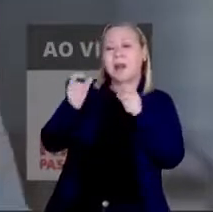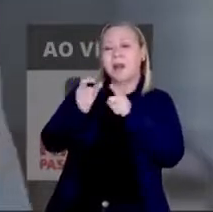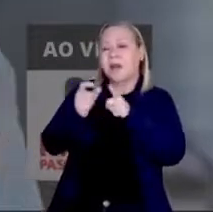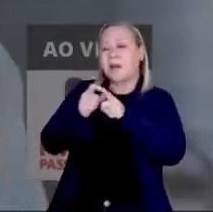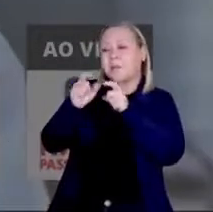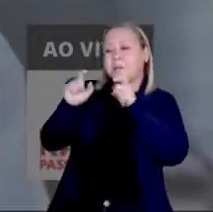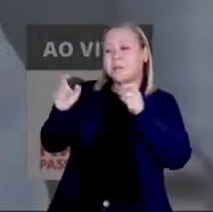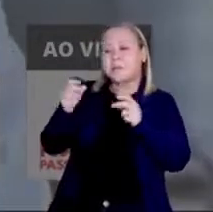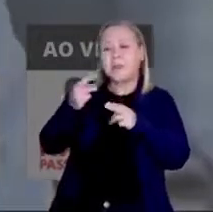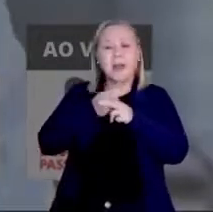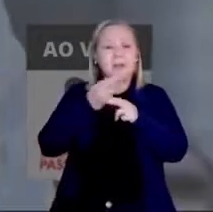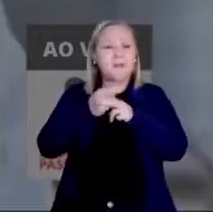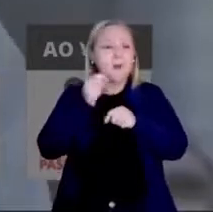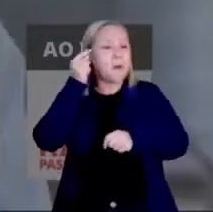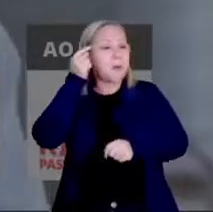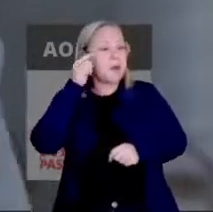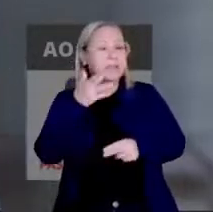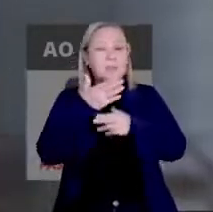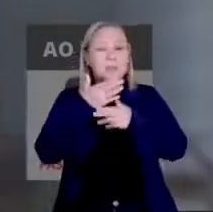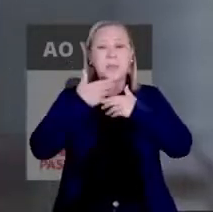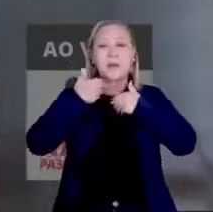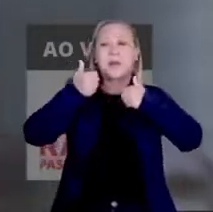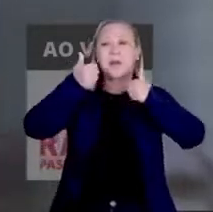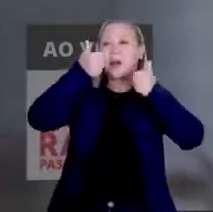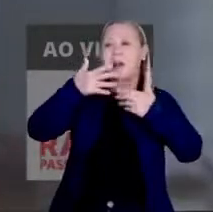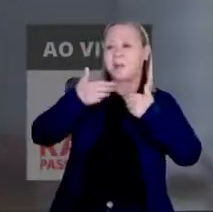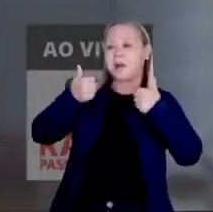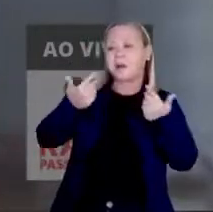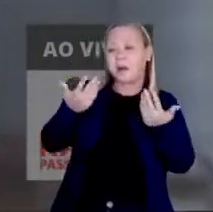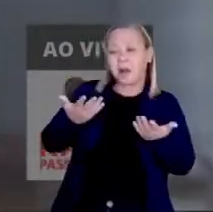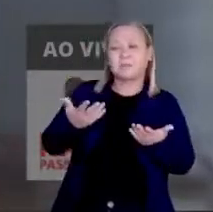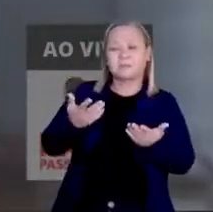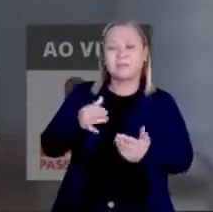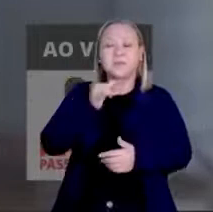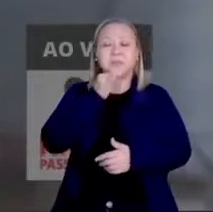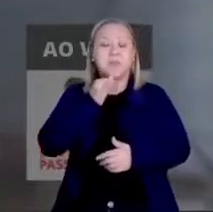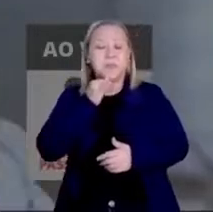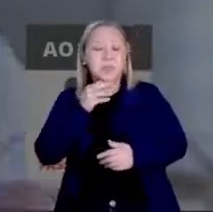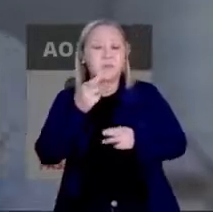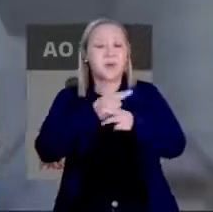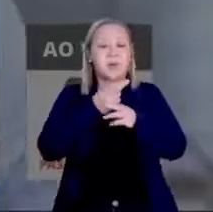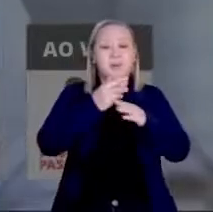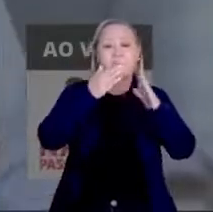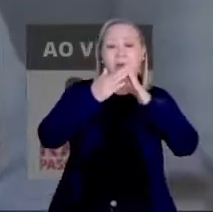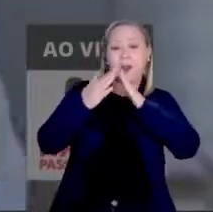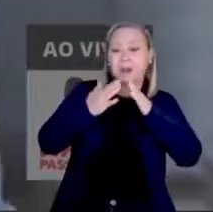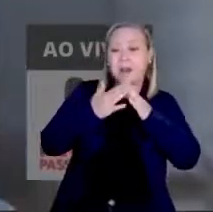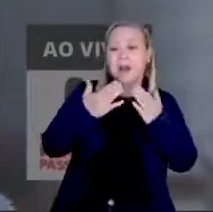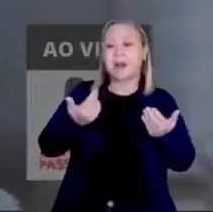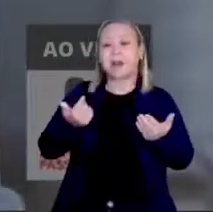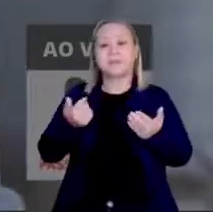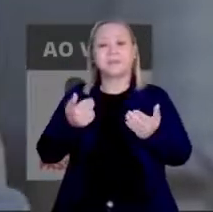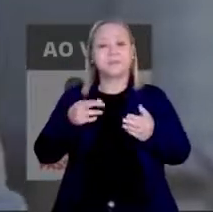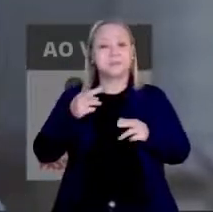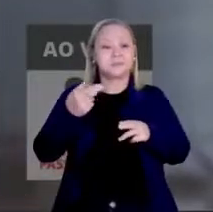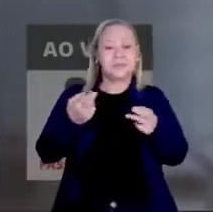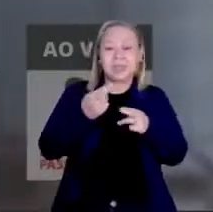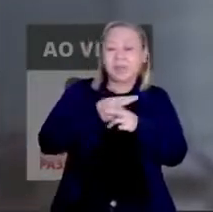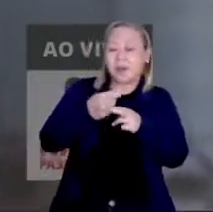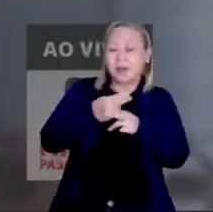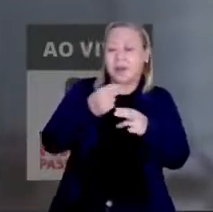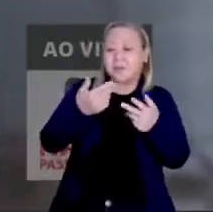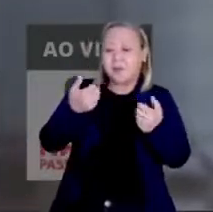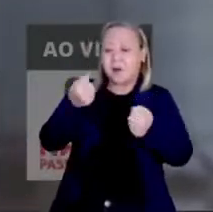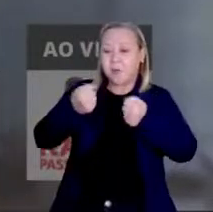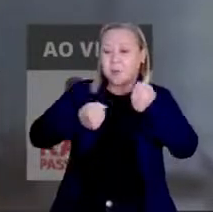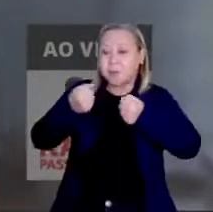o sindicato, juntar o governo, se for o caso, juntar a universidade, e vamos discutir